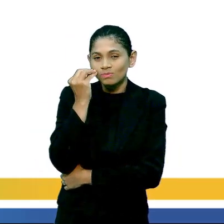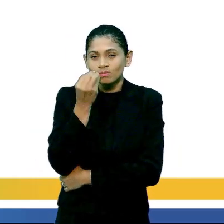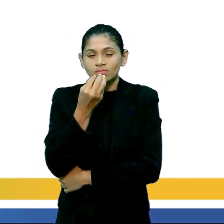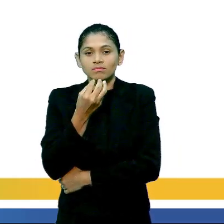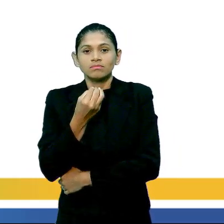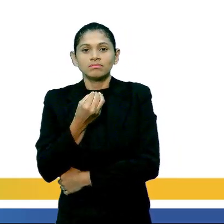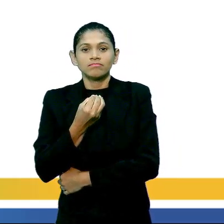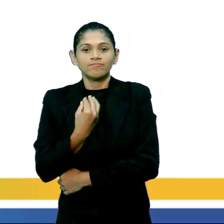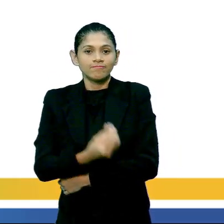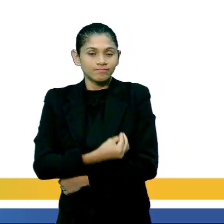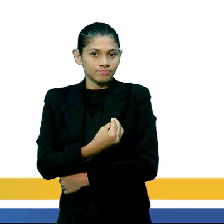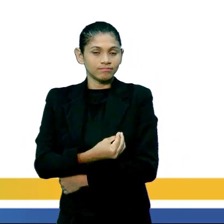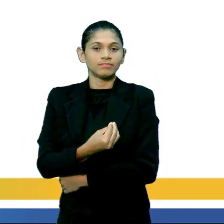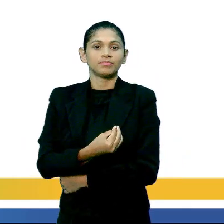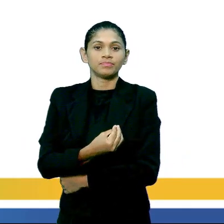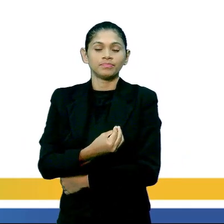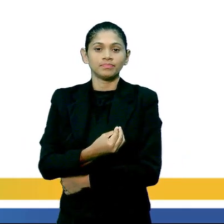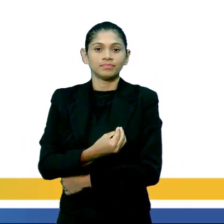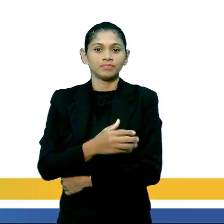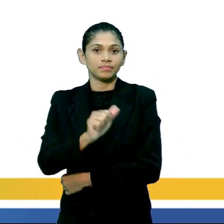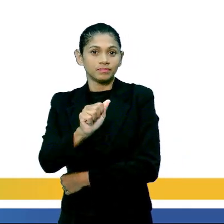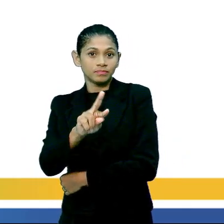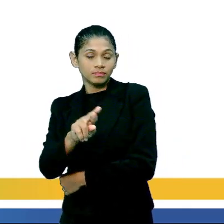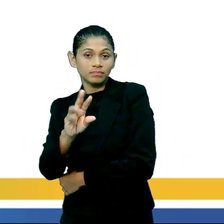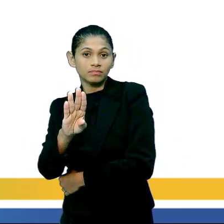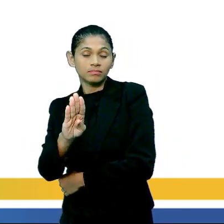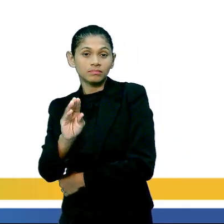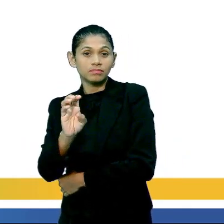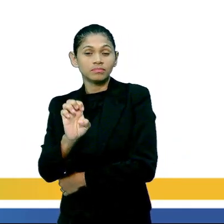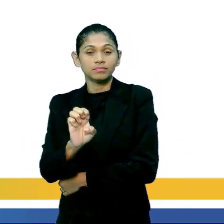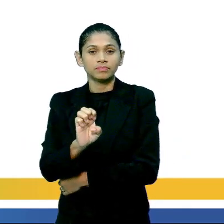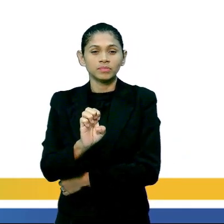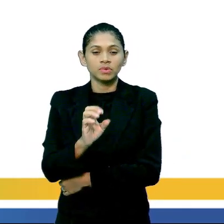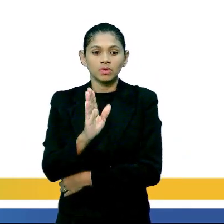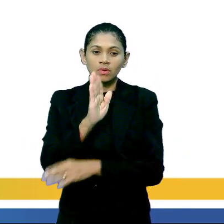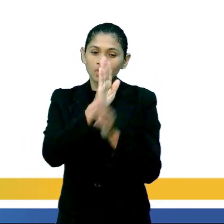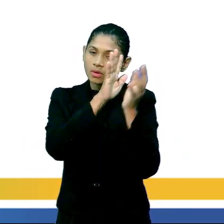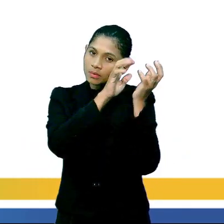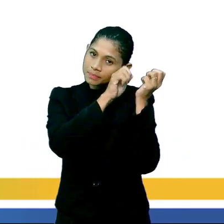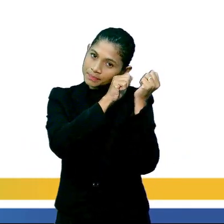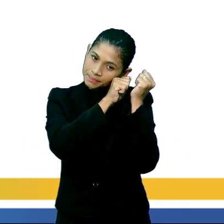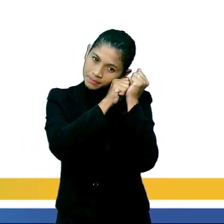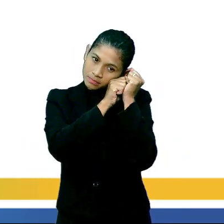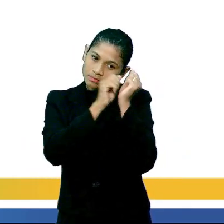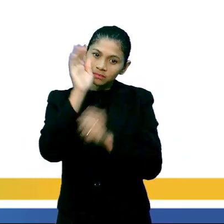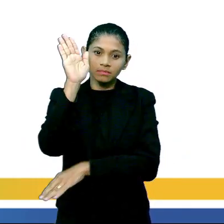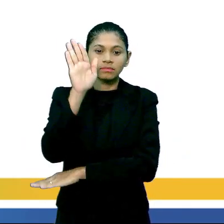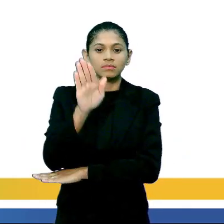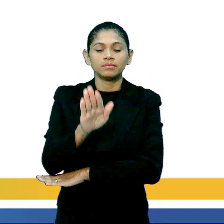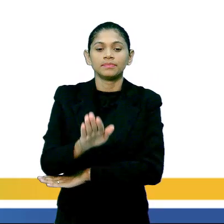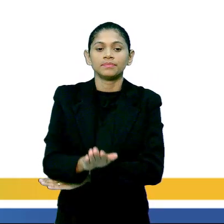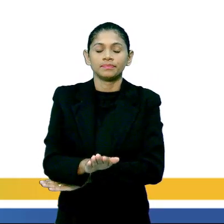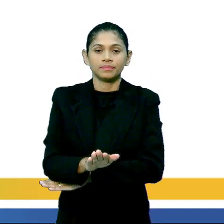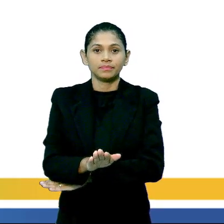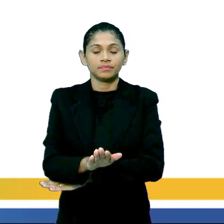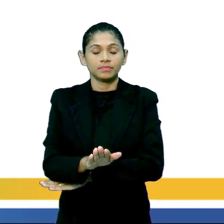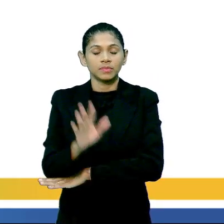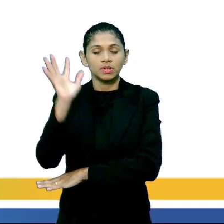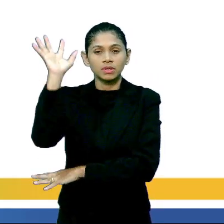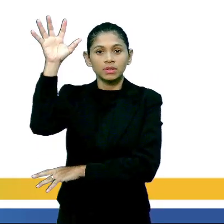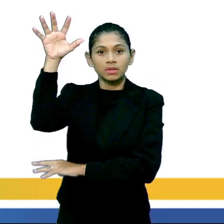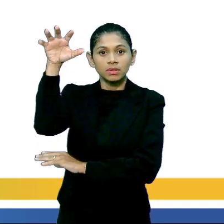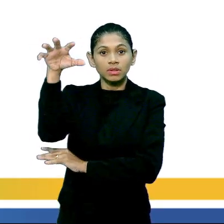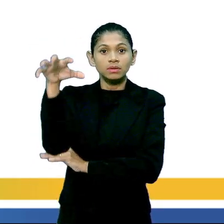fogo há tanta vida. Árabe errante, vou dormir à tarde. A sombra fresca,